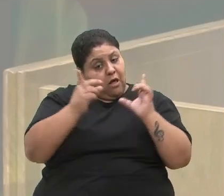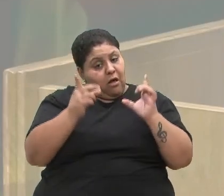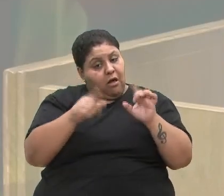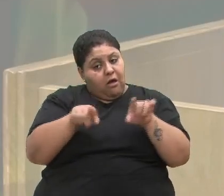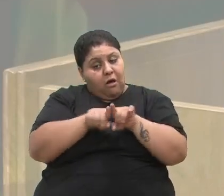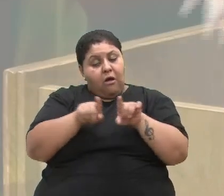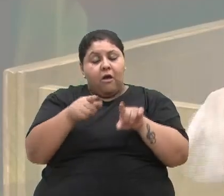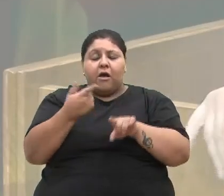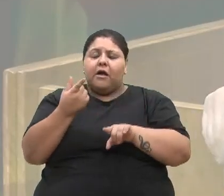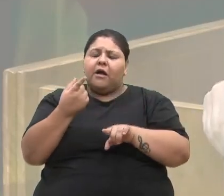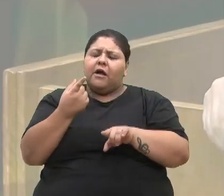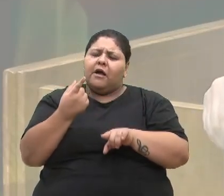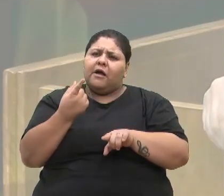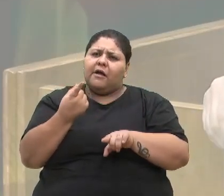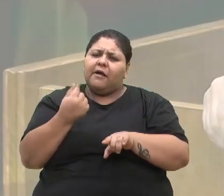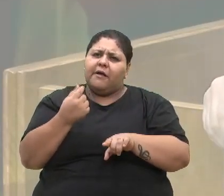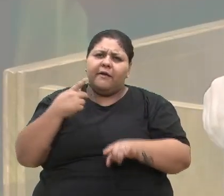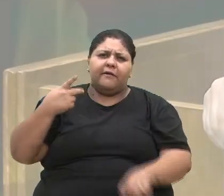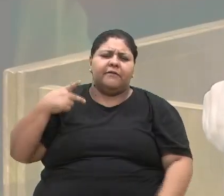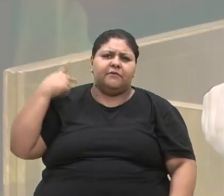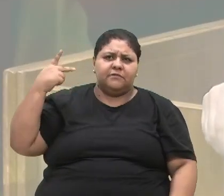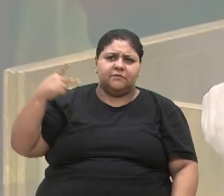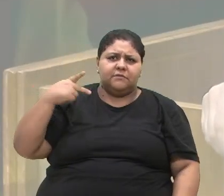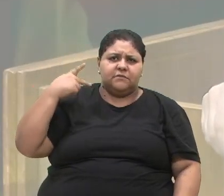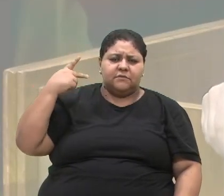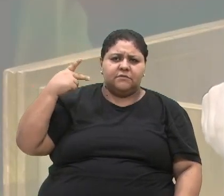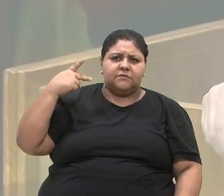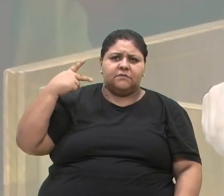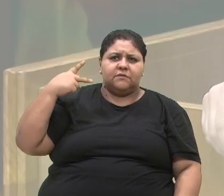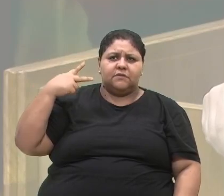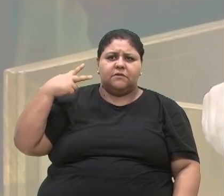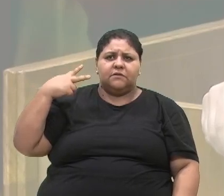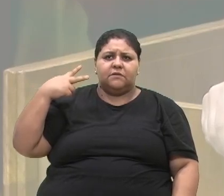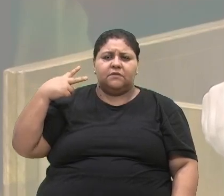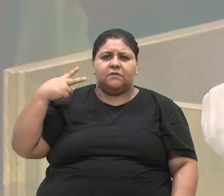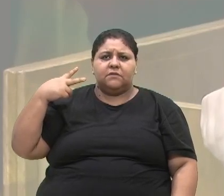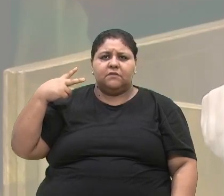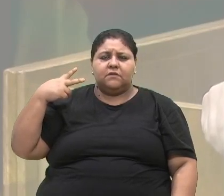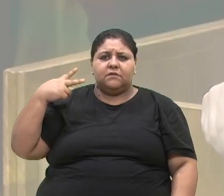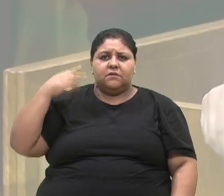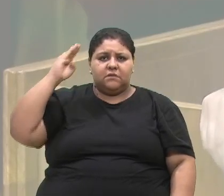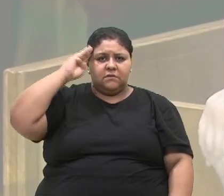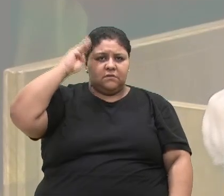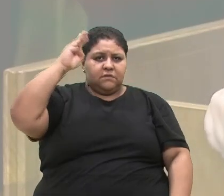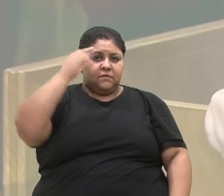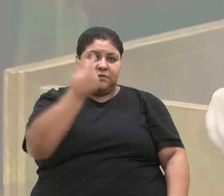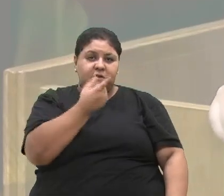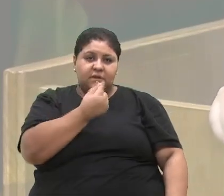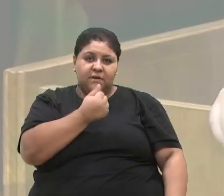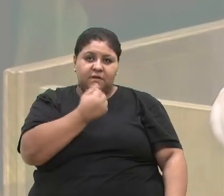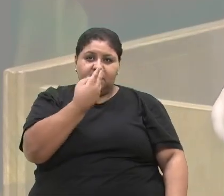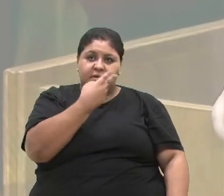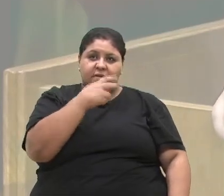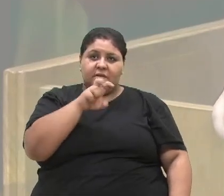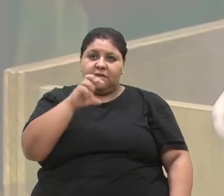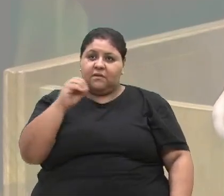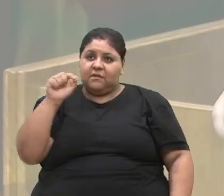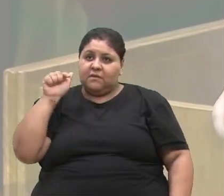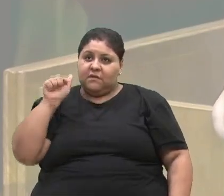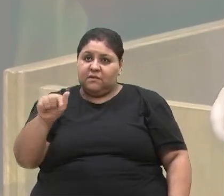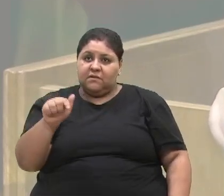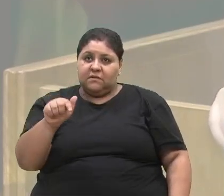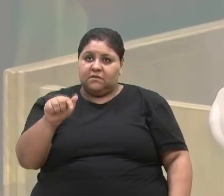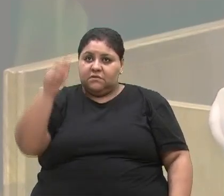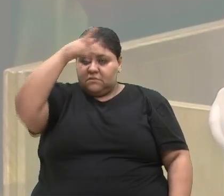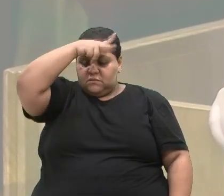emenda, vereador, que é antissecretário, Cristiano, aquela verba de 350 mil que o prefeito Adiló